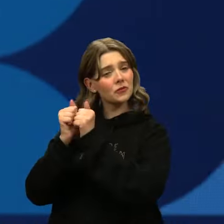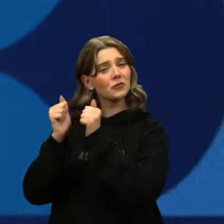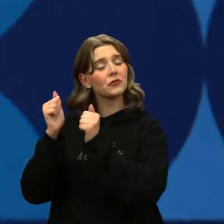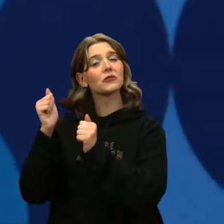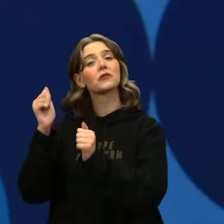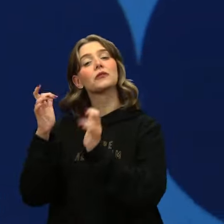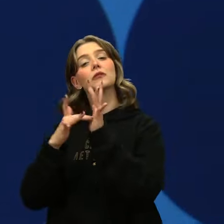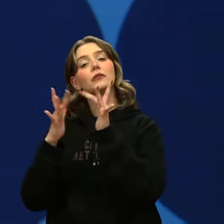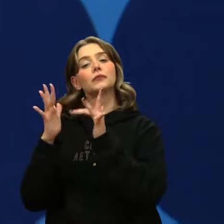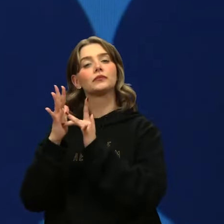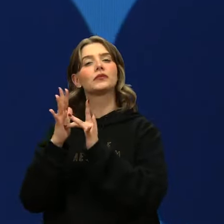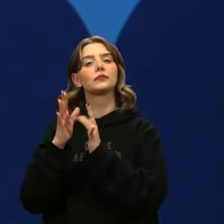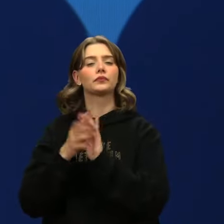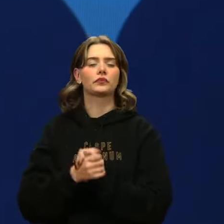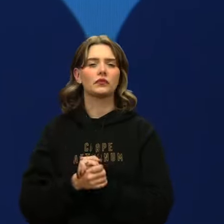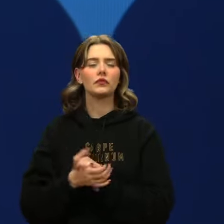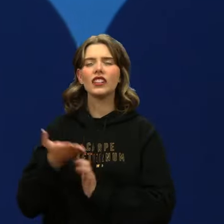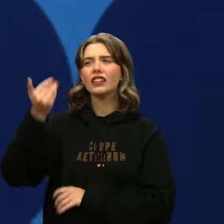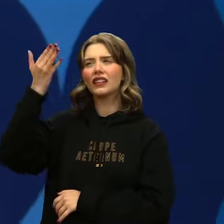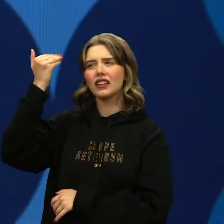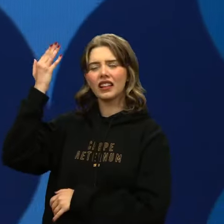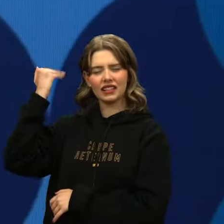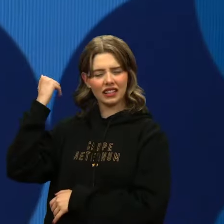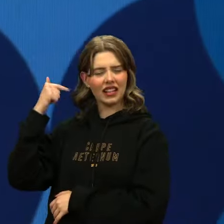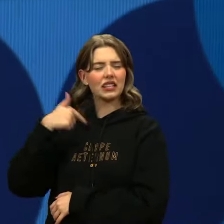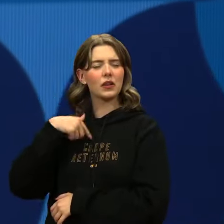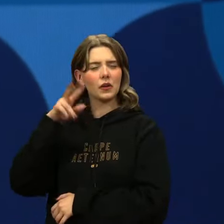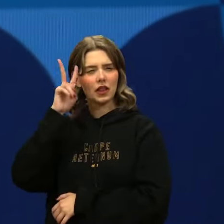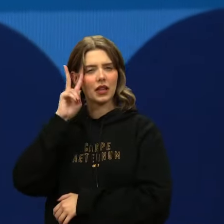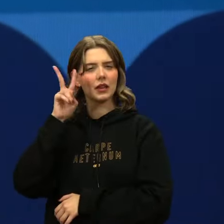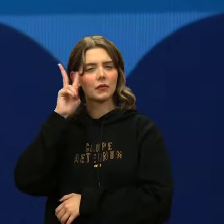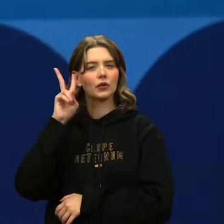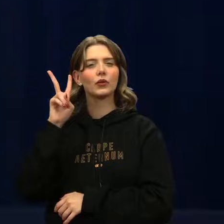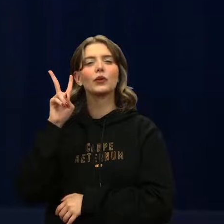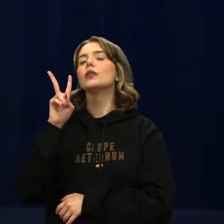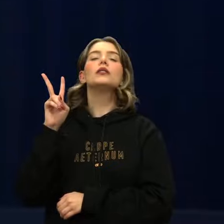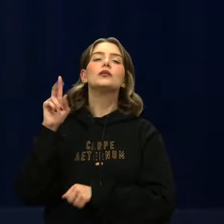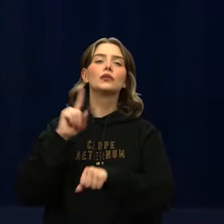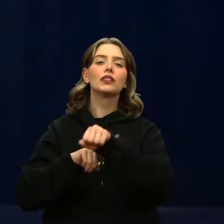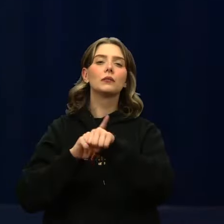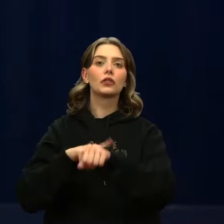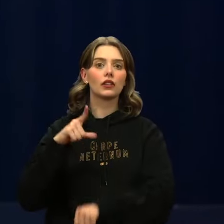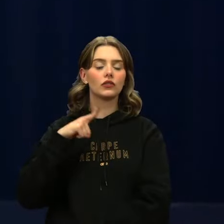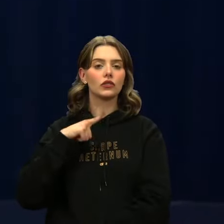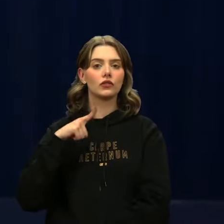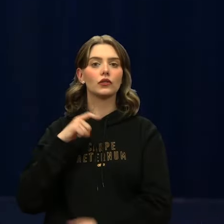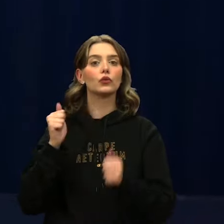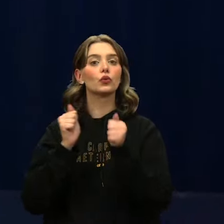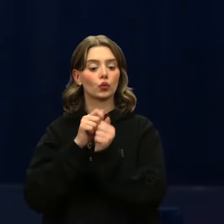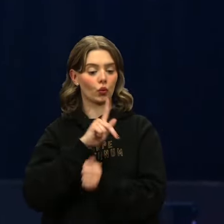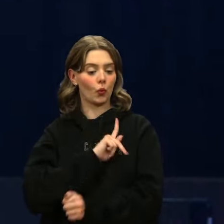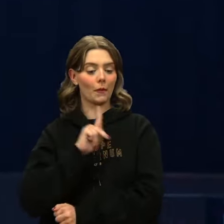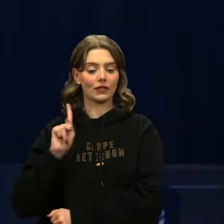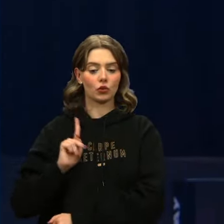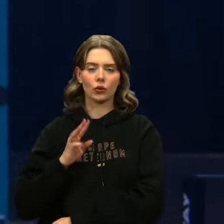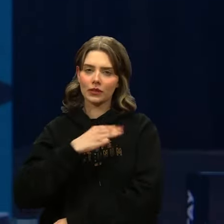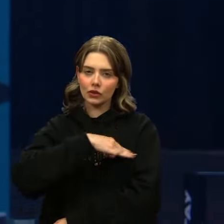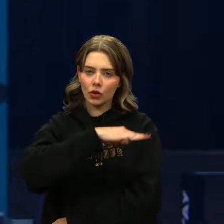tempo com um pastor. Eu, pastor Luiz, pastor Eric, a gente passou um tempo com ele. Ele estava doente no fim da vida e a gente